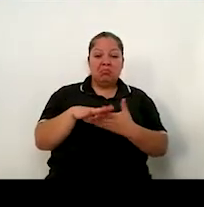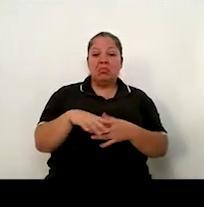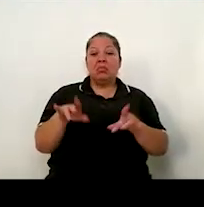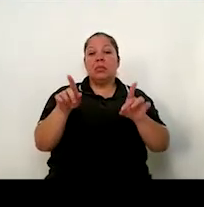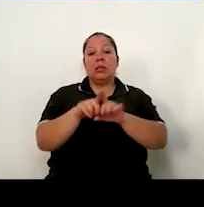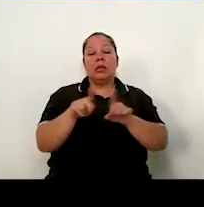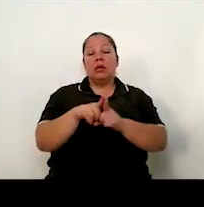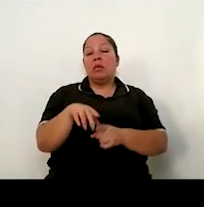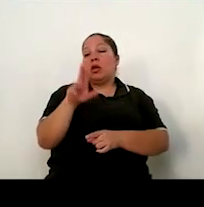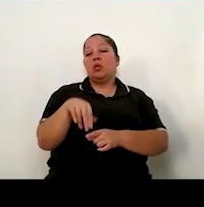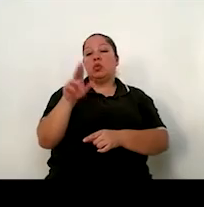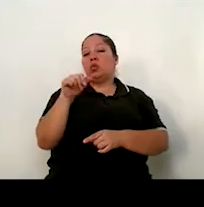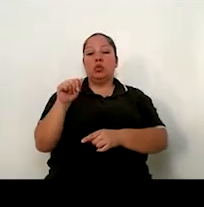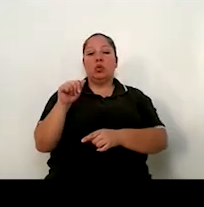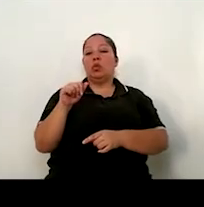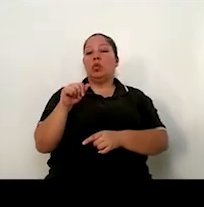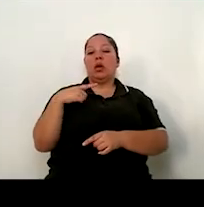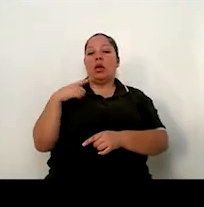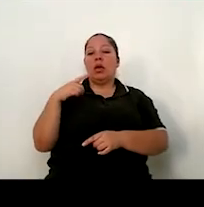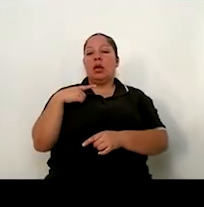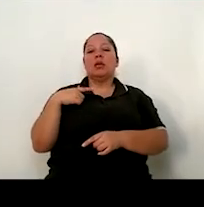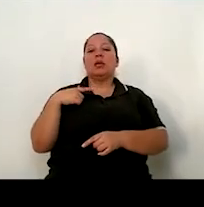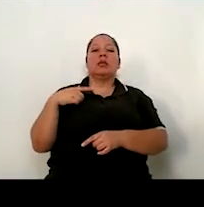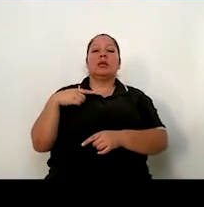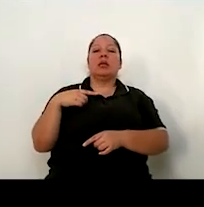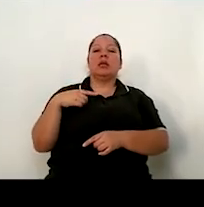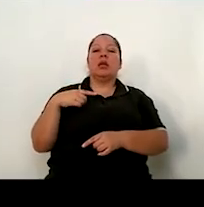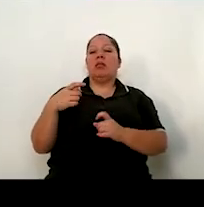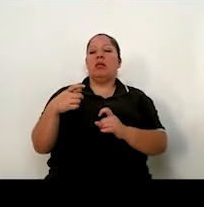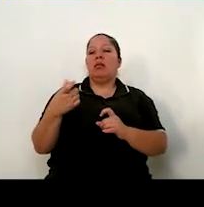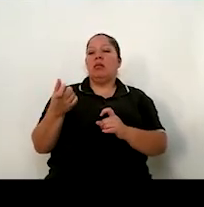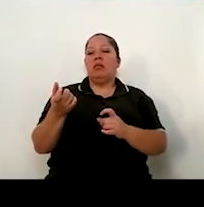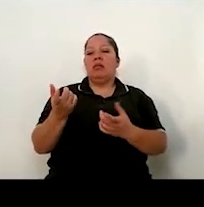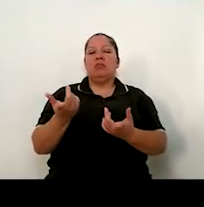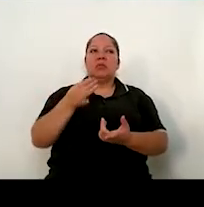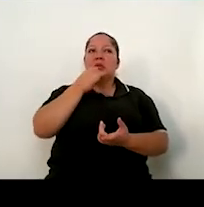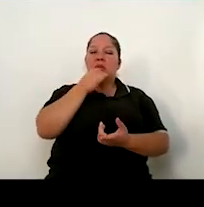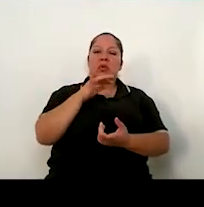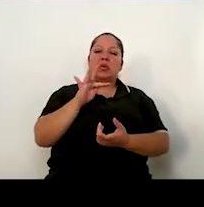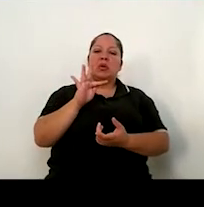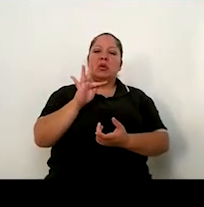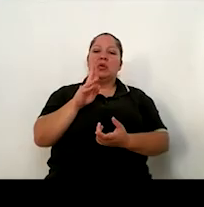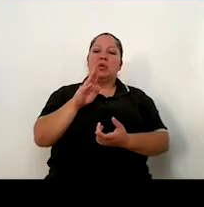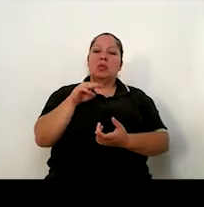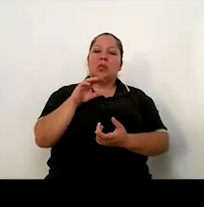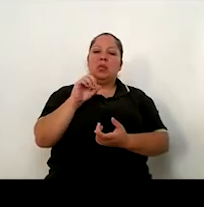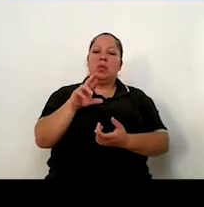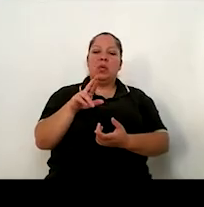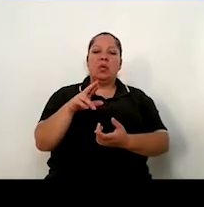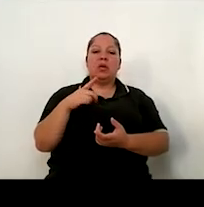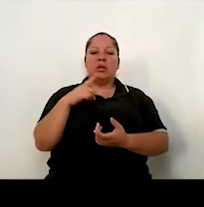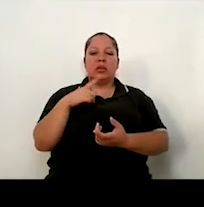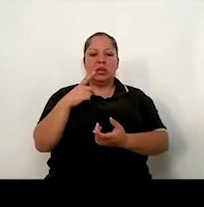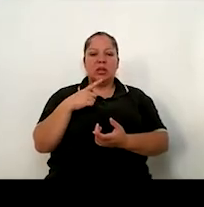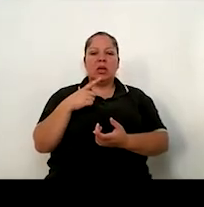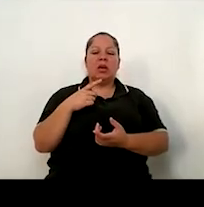uma radioterapia na região do abdômen por um tipo de tumor, a mulher às vezes é comum, por exemplo, tumor